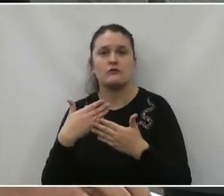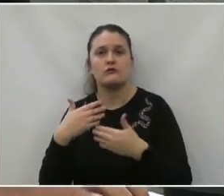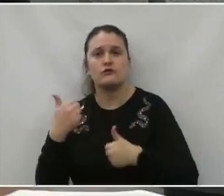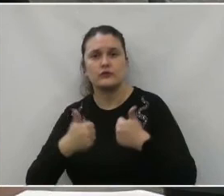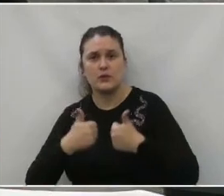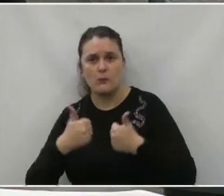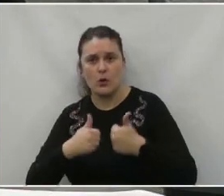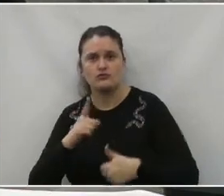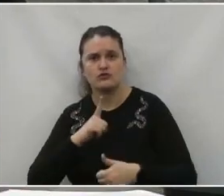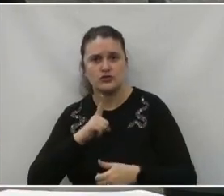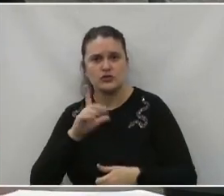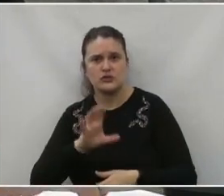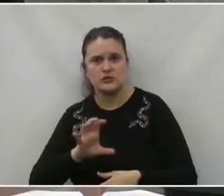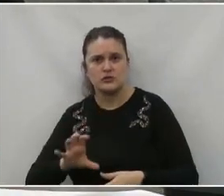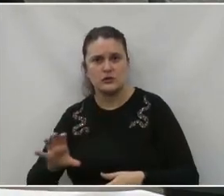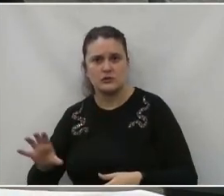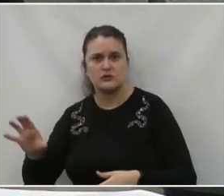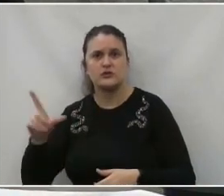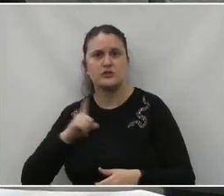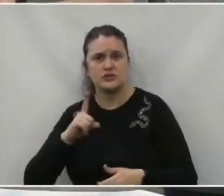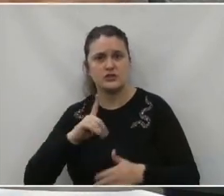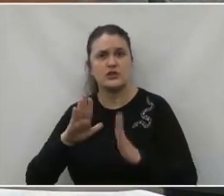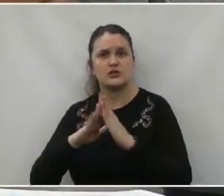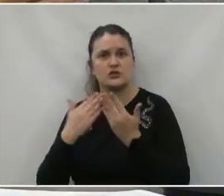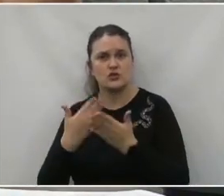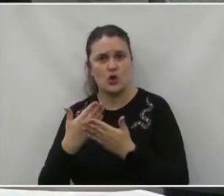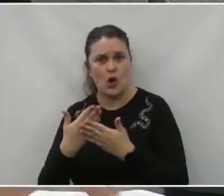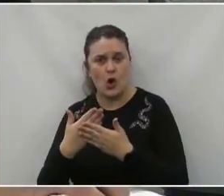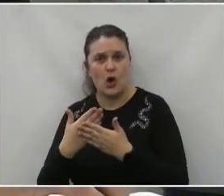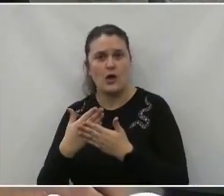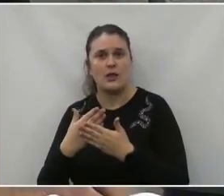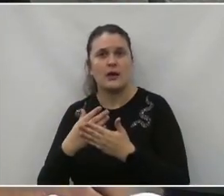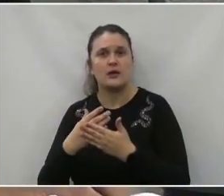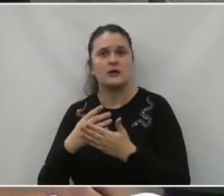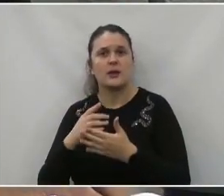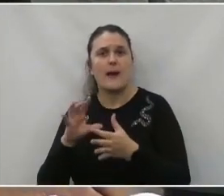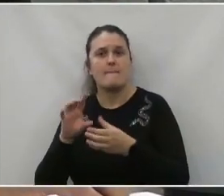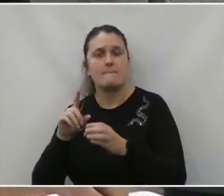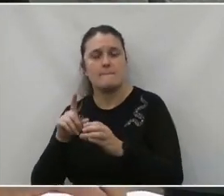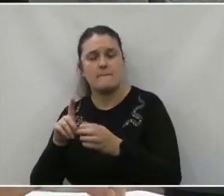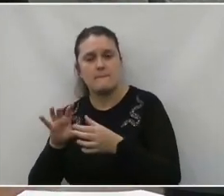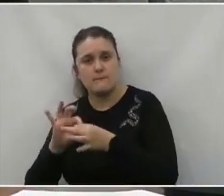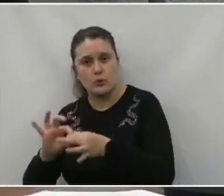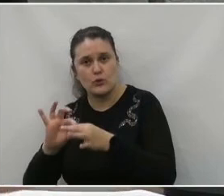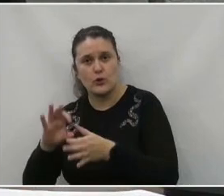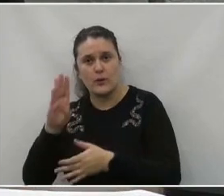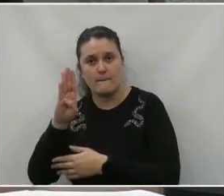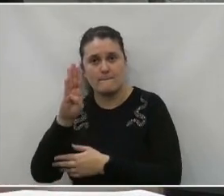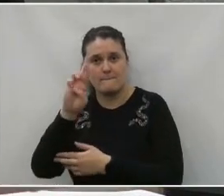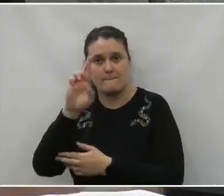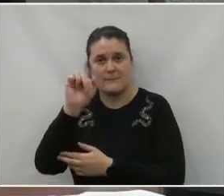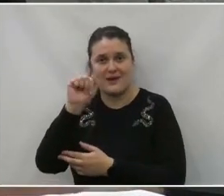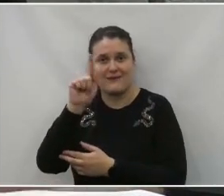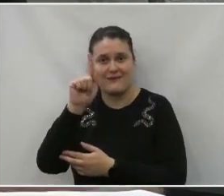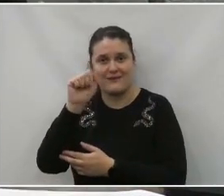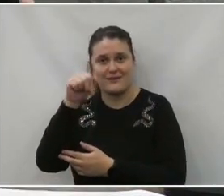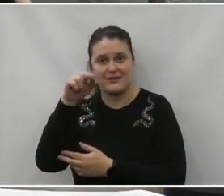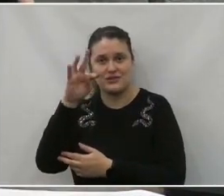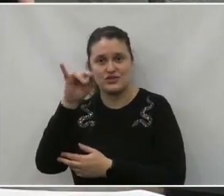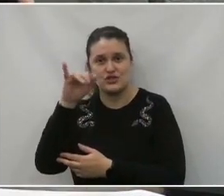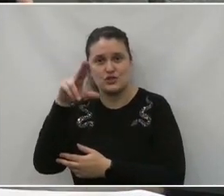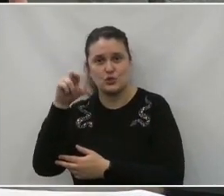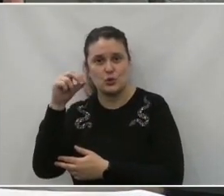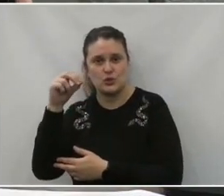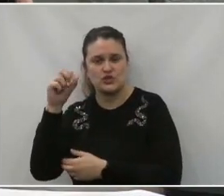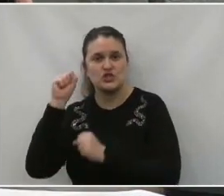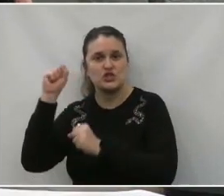região. Nós tínhamos aí escolinha de futebol que tinha parceria com o Bragantino de São Paulo. Nós tínhamos escolinha de futebol que